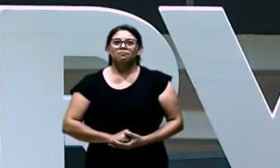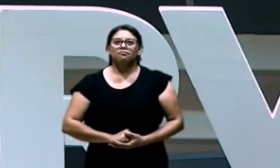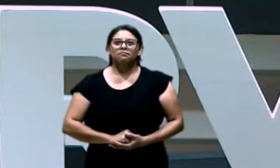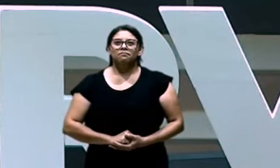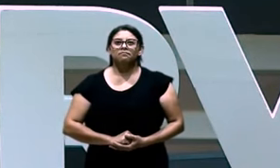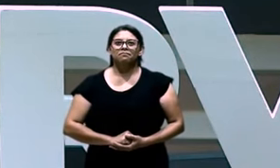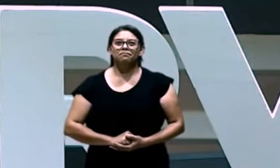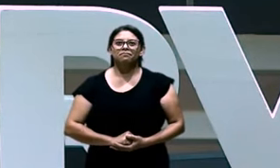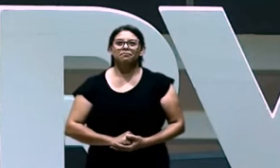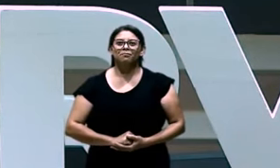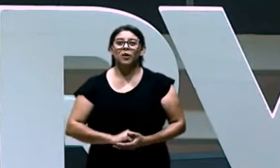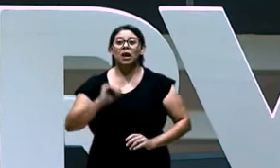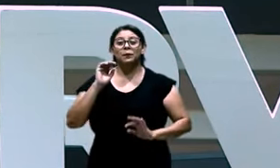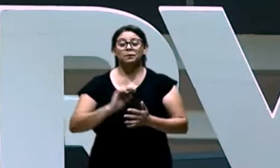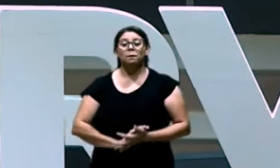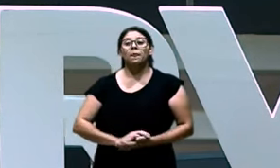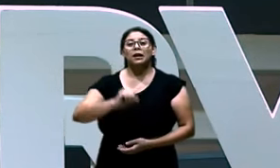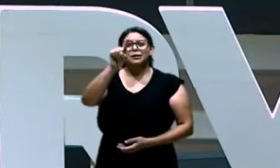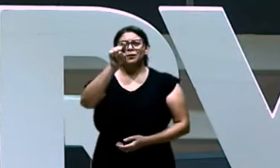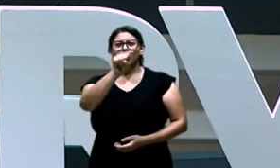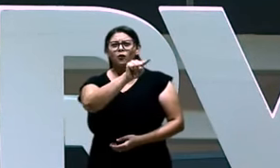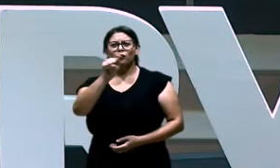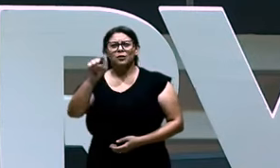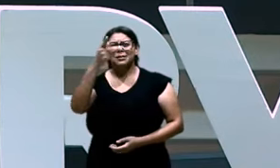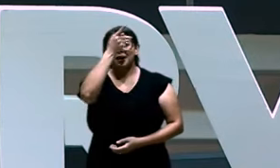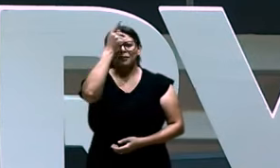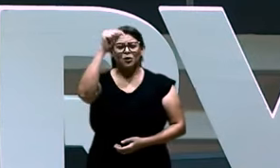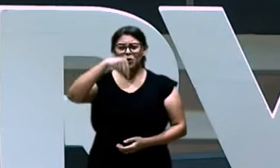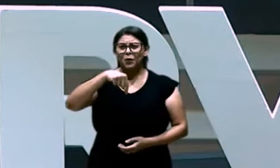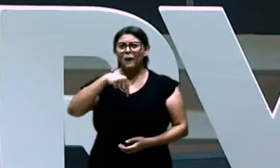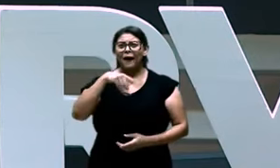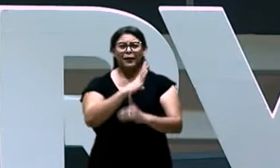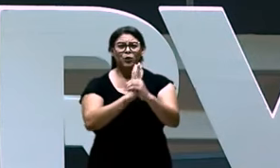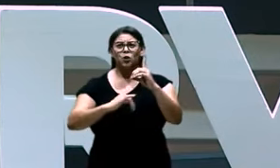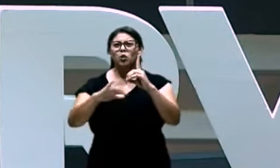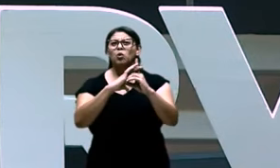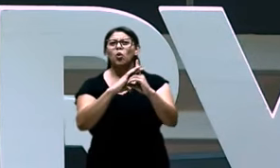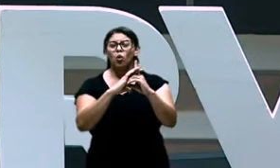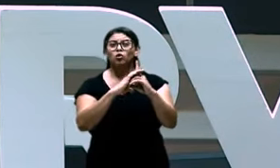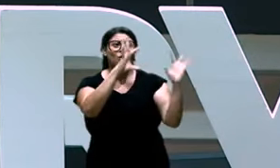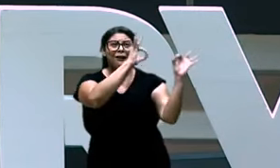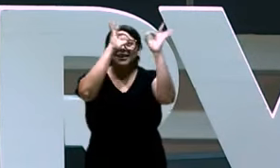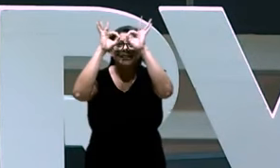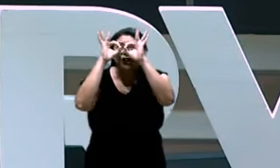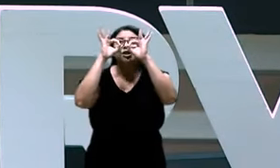Enquanto você faz do lado de dentro, Ele se encarrega de fazer gerar do lado de fora.